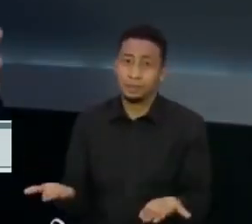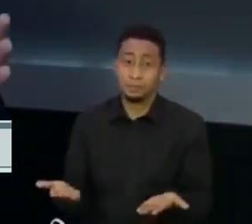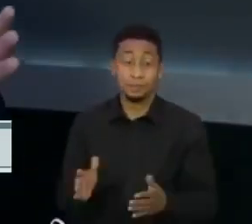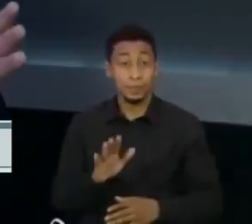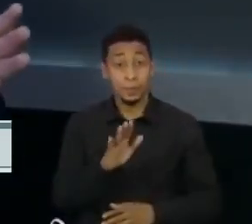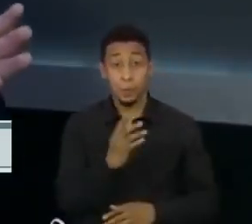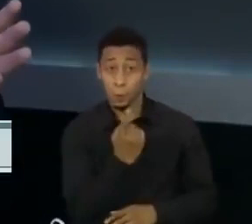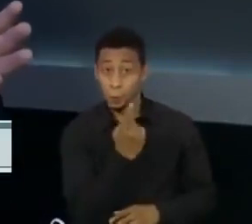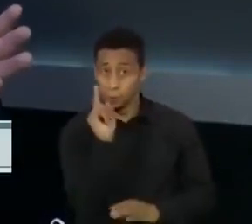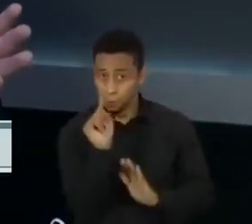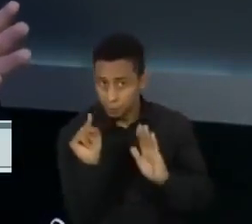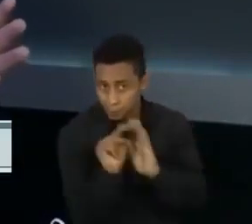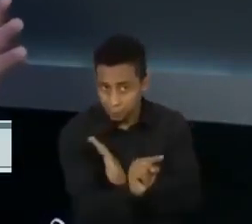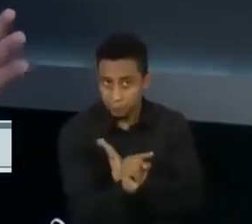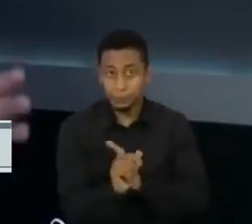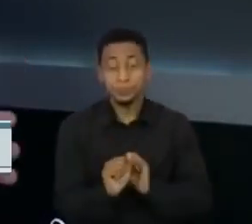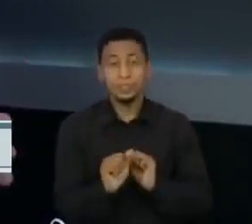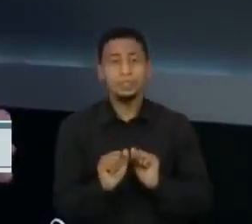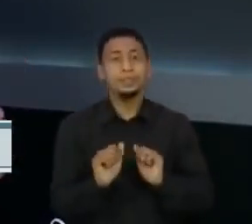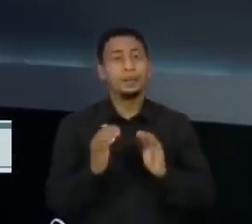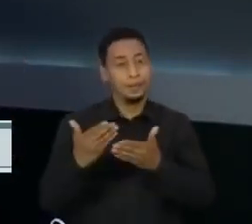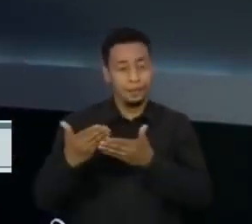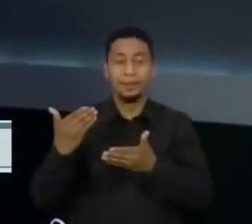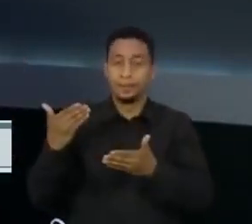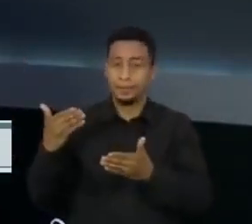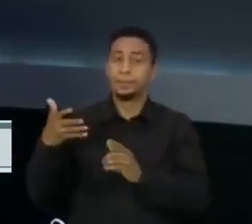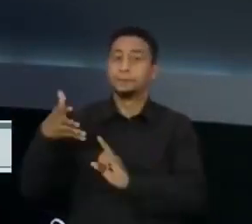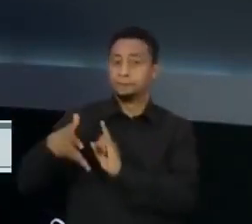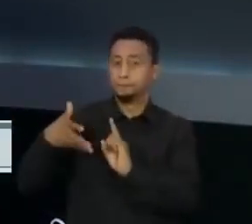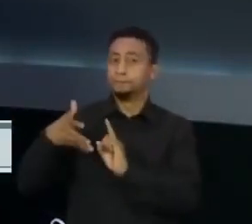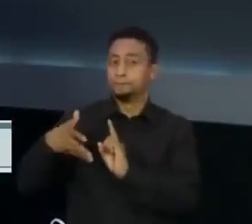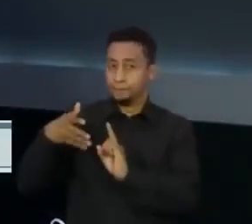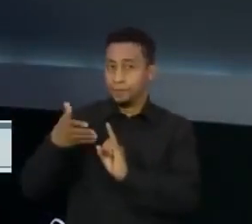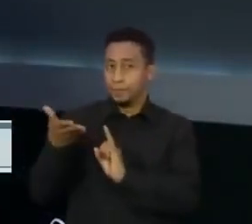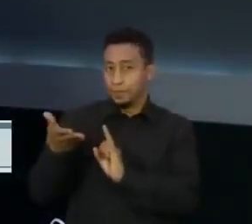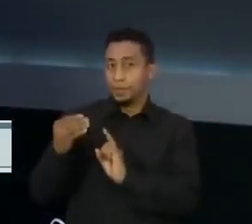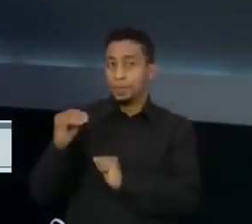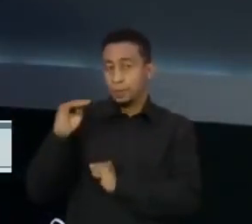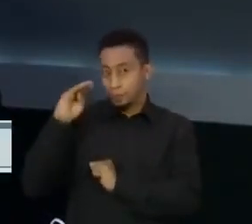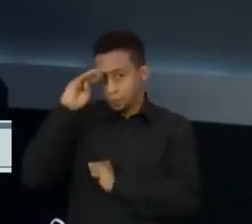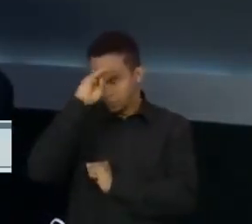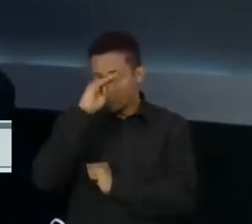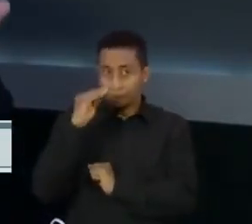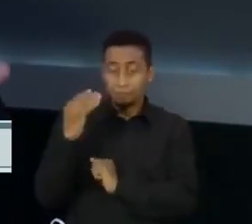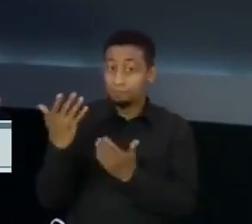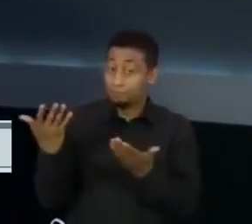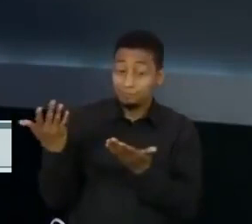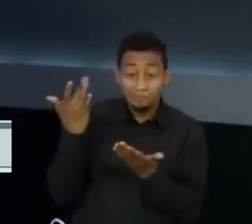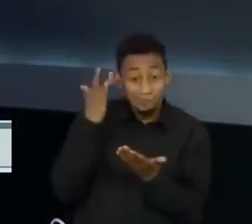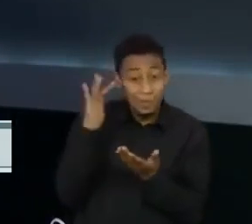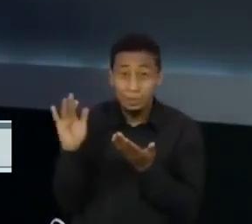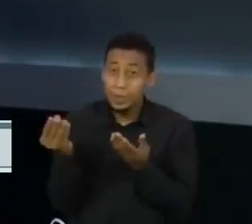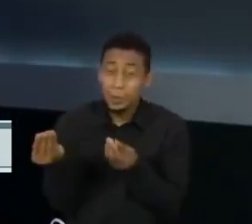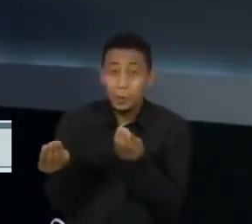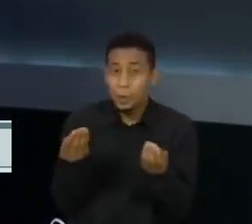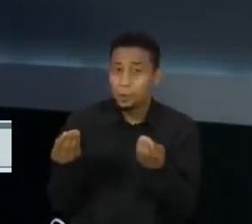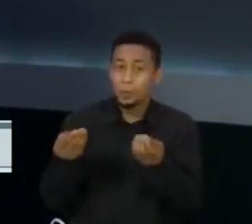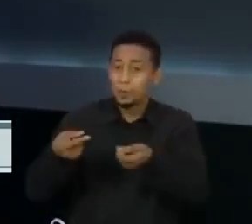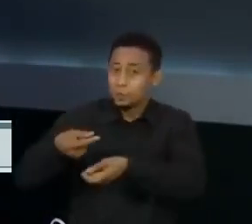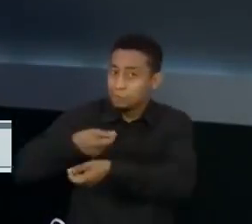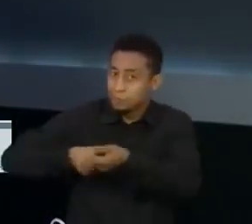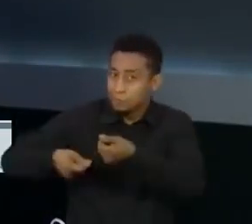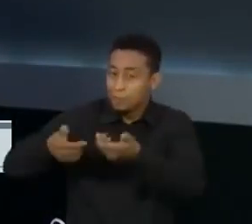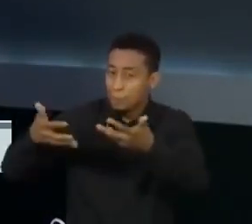terminar, a gente já tinha dificuldades em pensar no fim da crise econômica, a crise política se sobrepõe a ela e